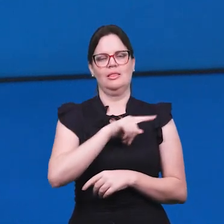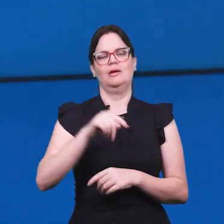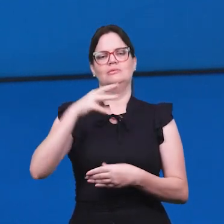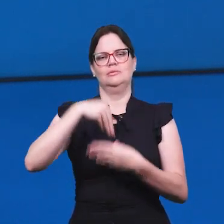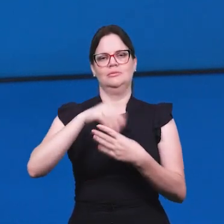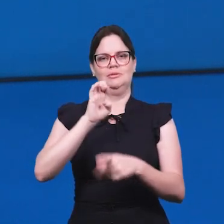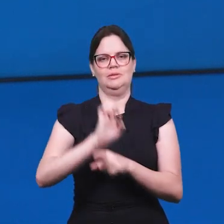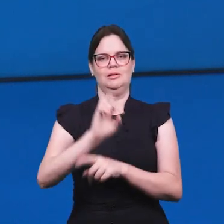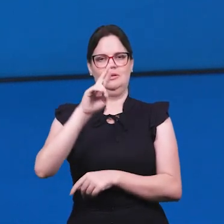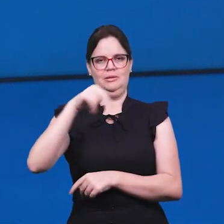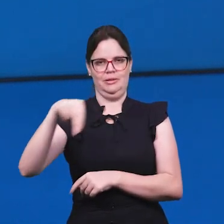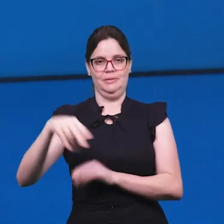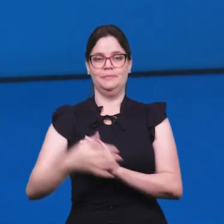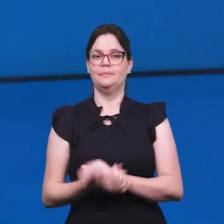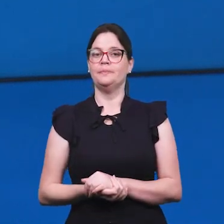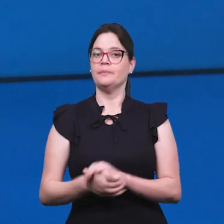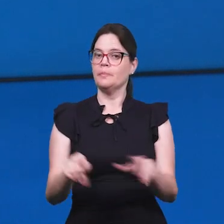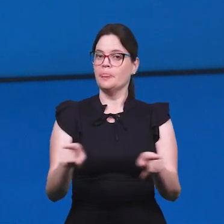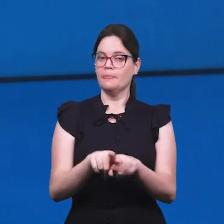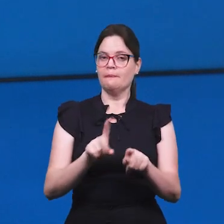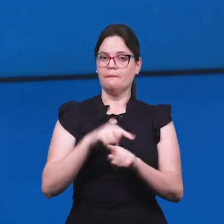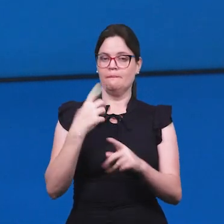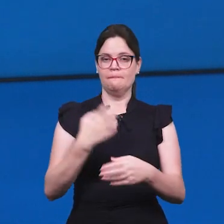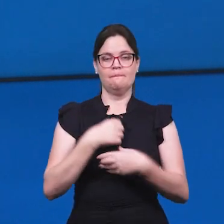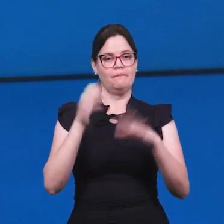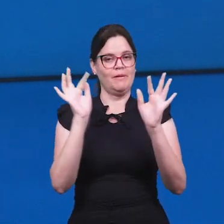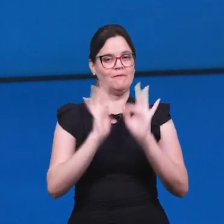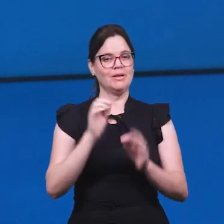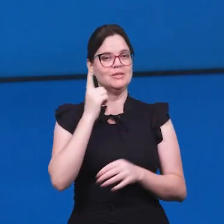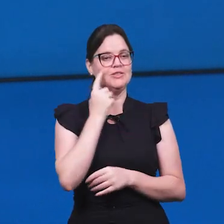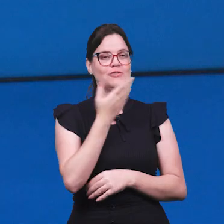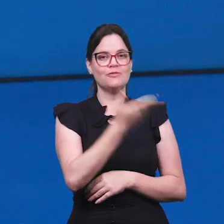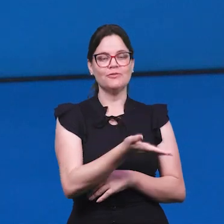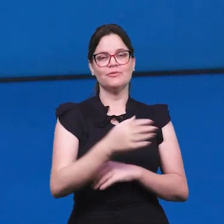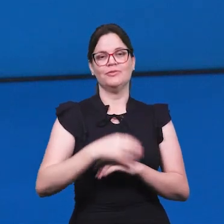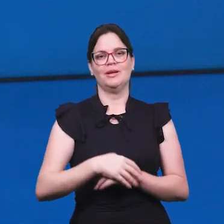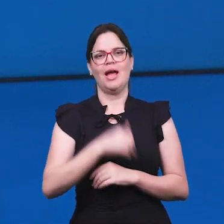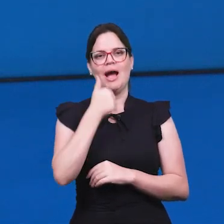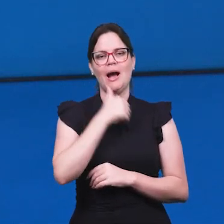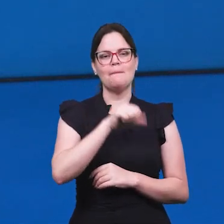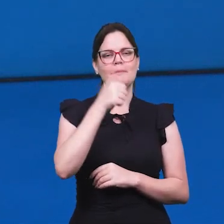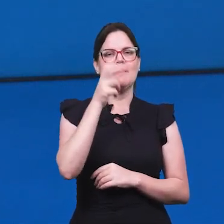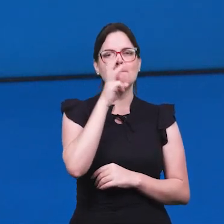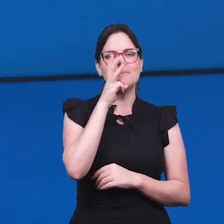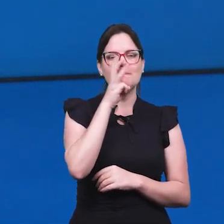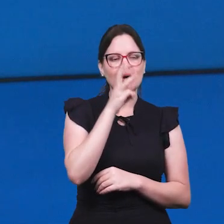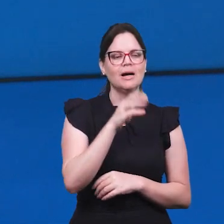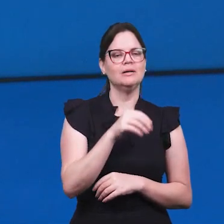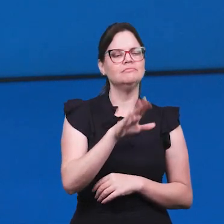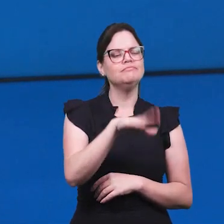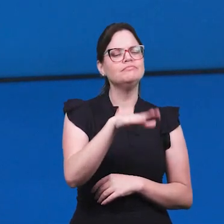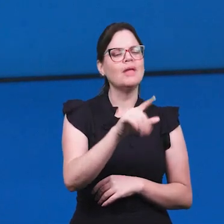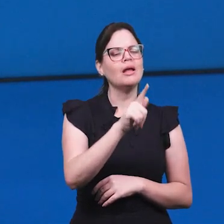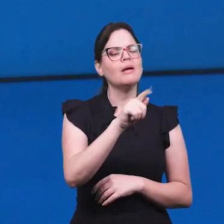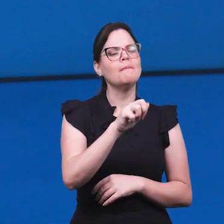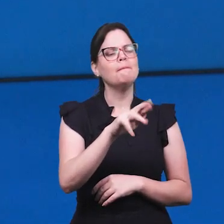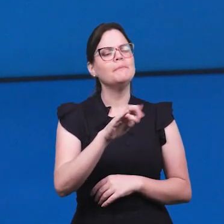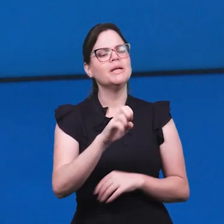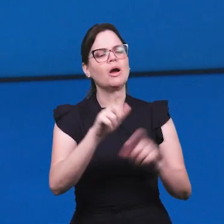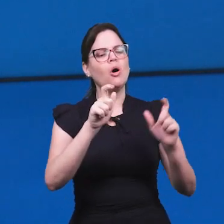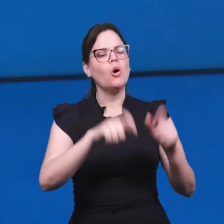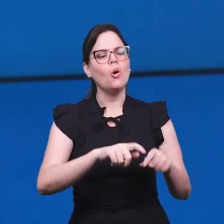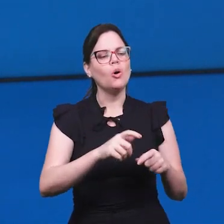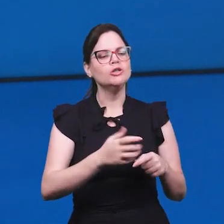Natal, no Rio Grande do Norte. E também ficamos muito felizes em ouvir ali a mãe do Gabriel, né? Gabriel,